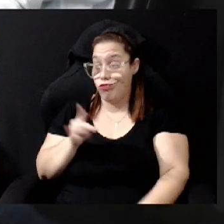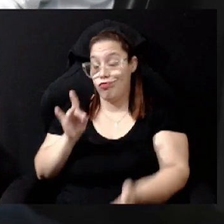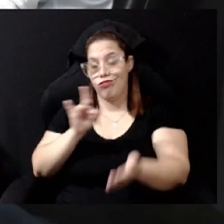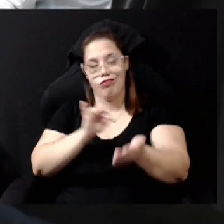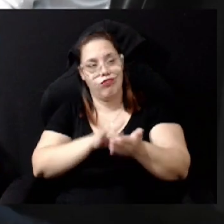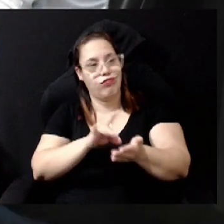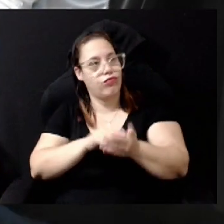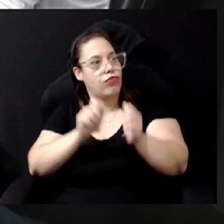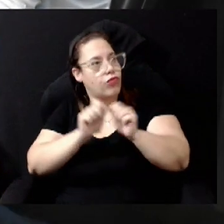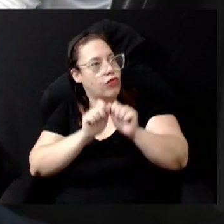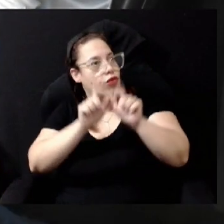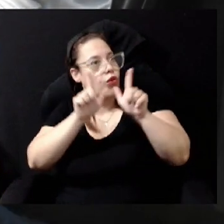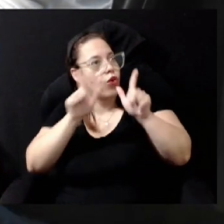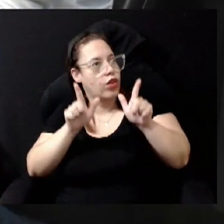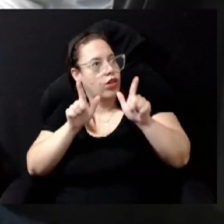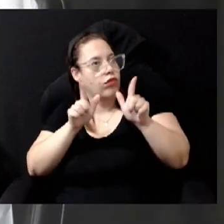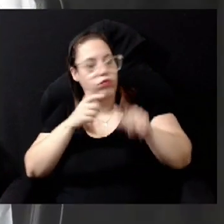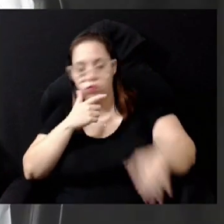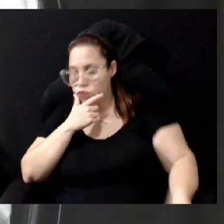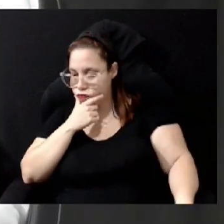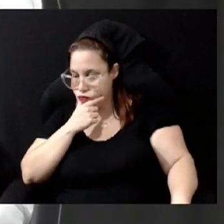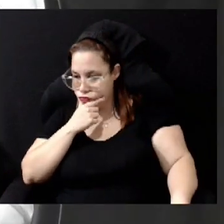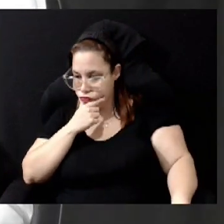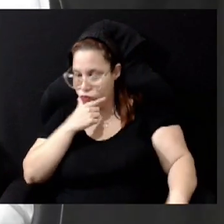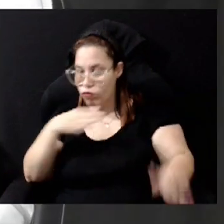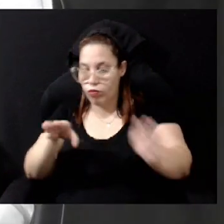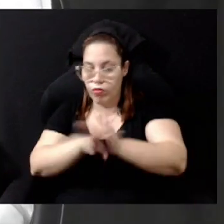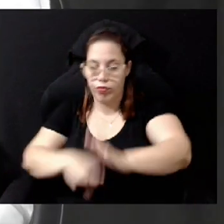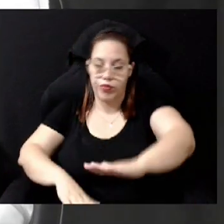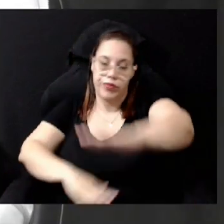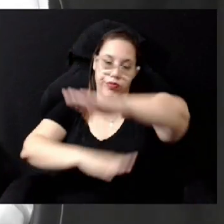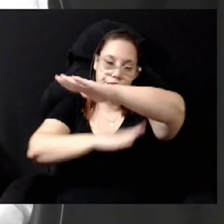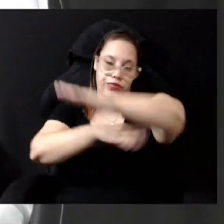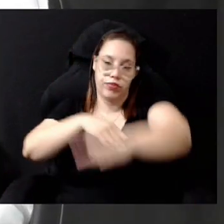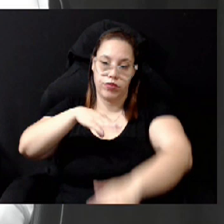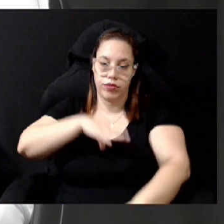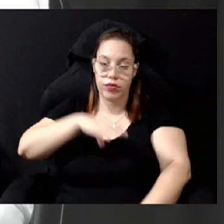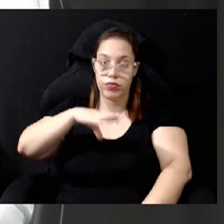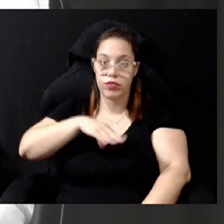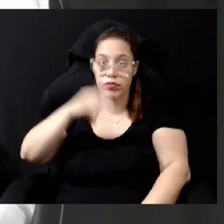pouco. Eu, quando cheguei na Câmara Municipal, eu achei que